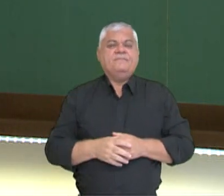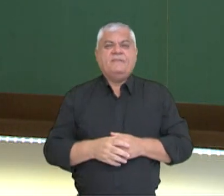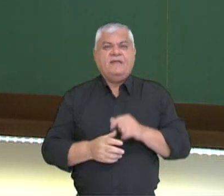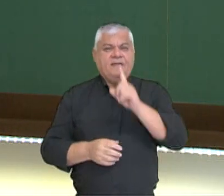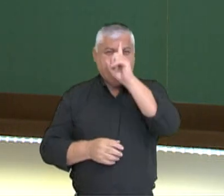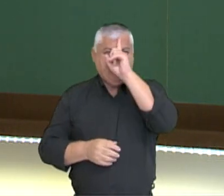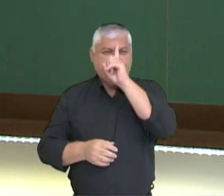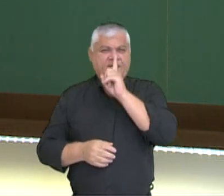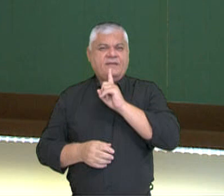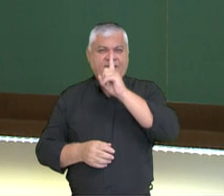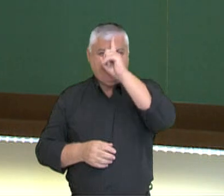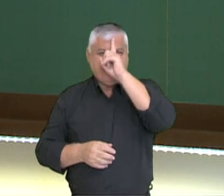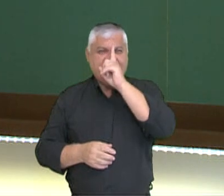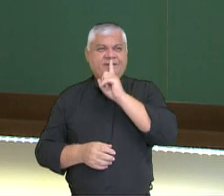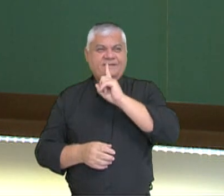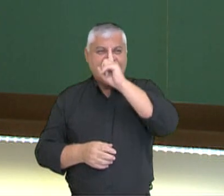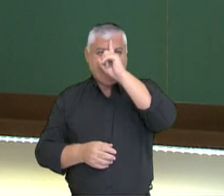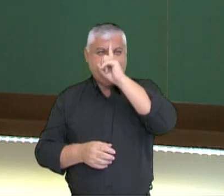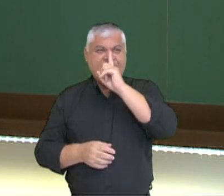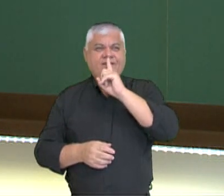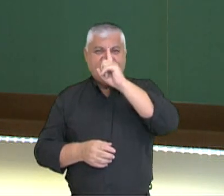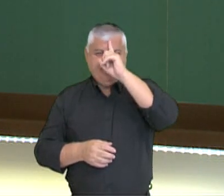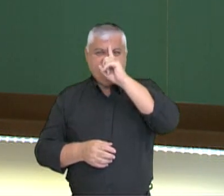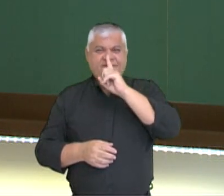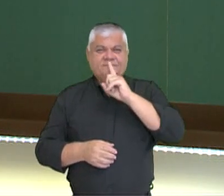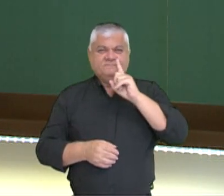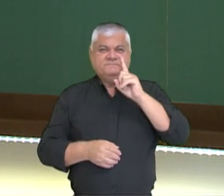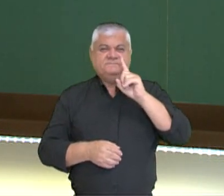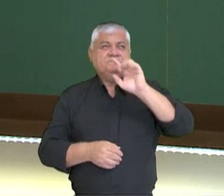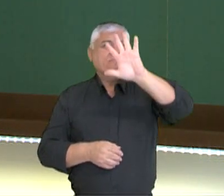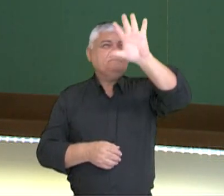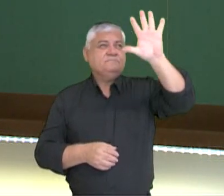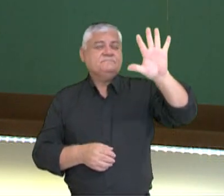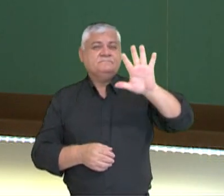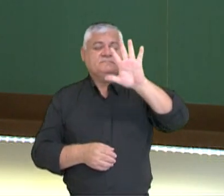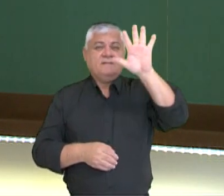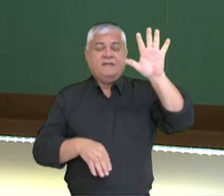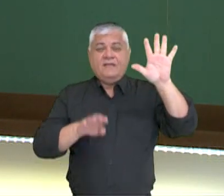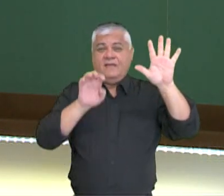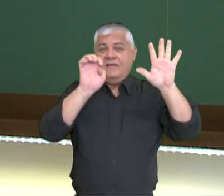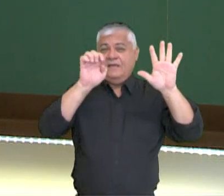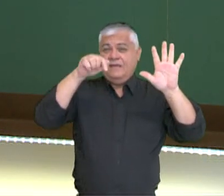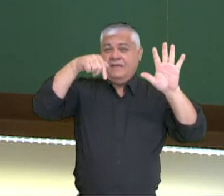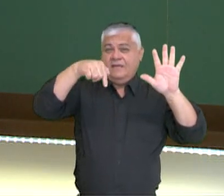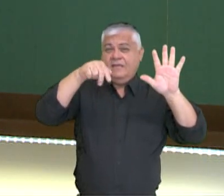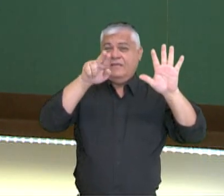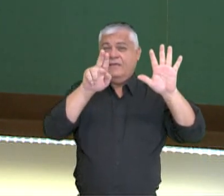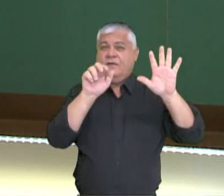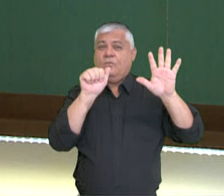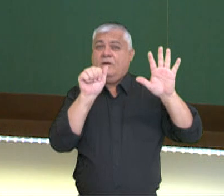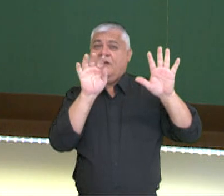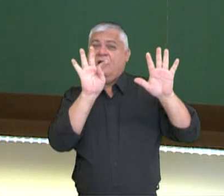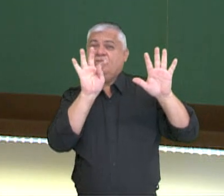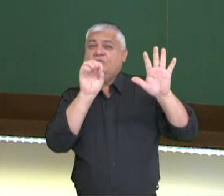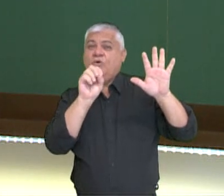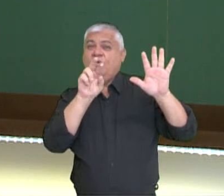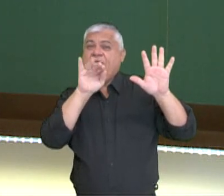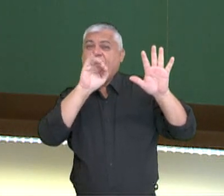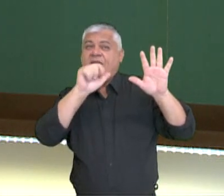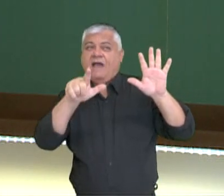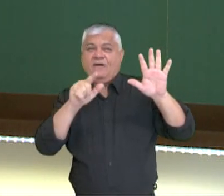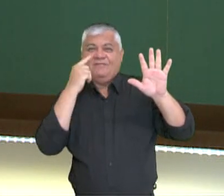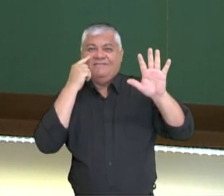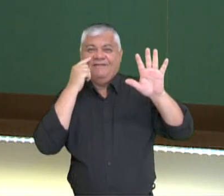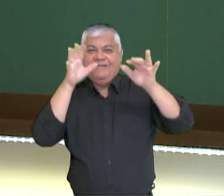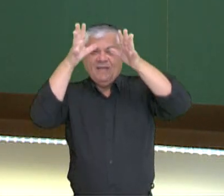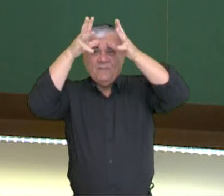clima equatorial, que compreende ali boa parte da região norte, um pedacinho do centro-oeste, este que